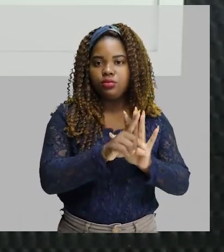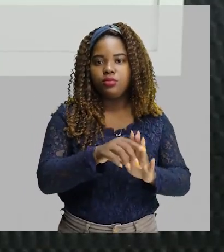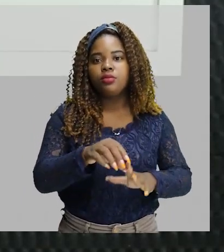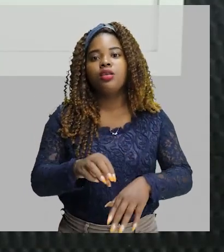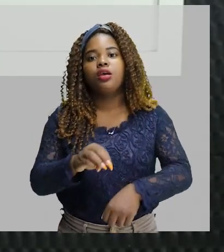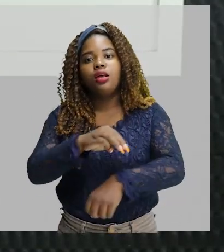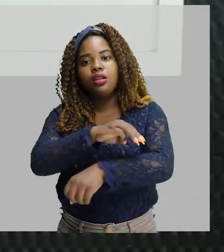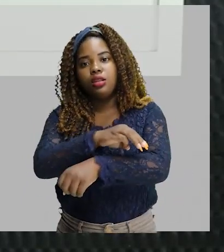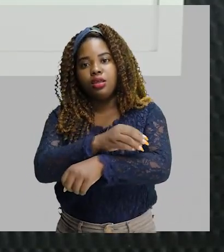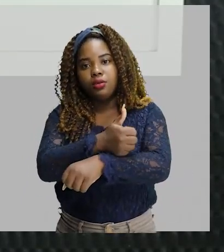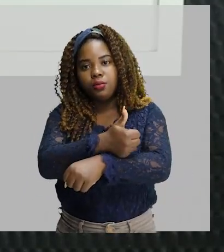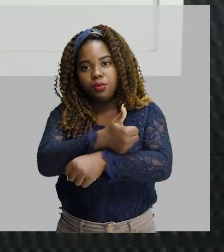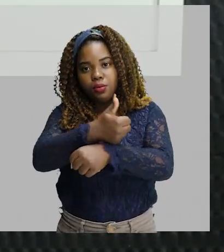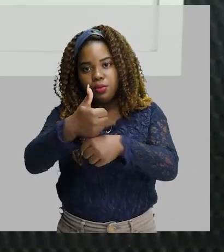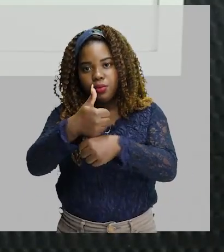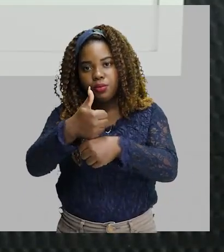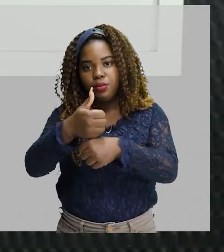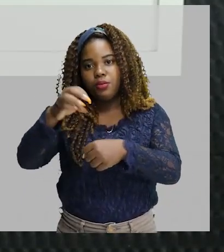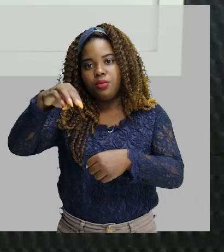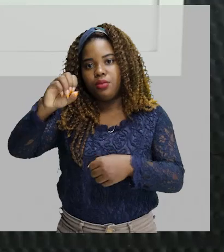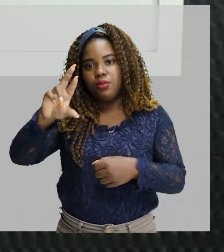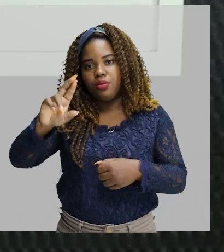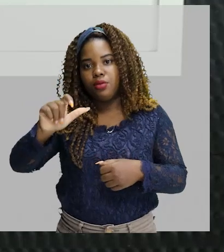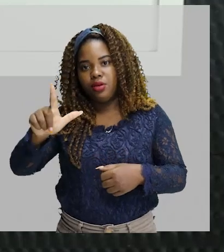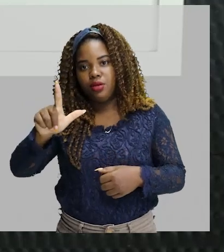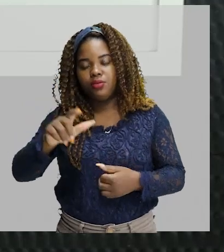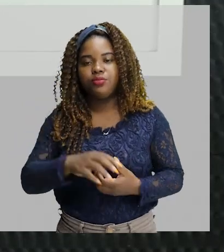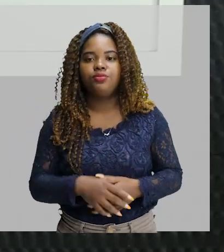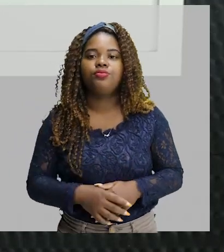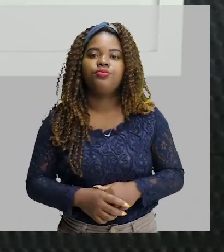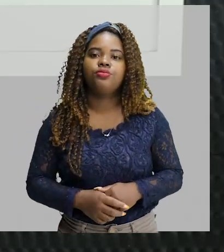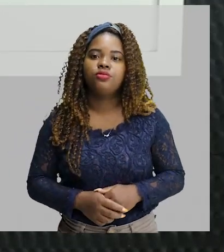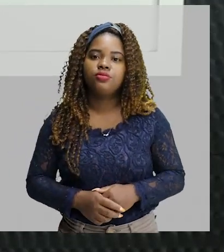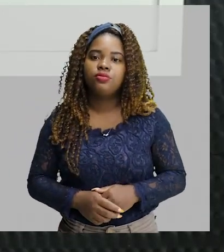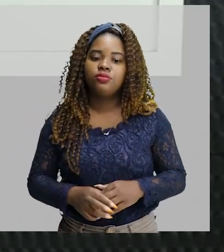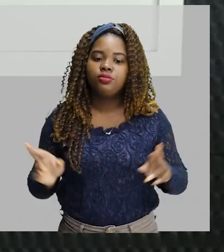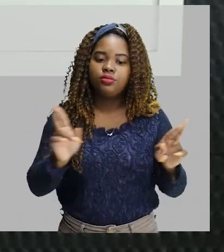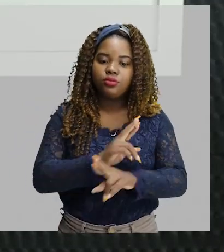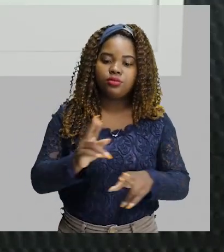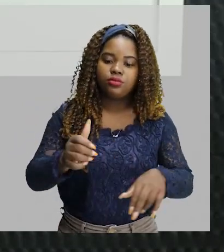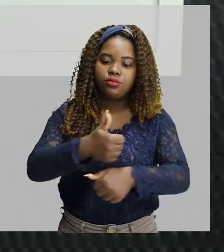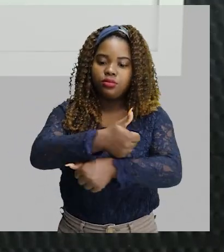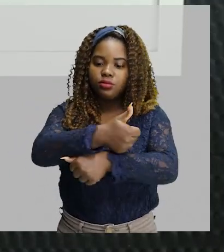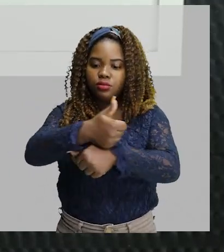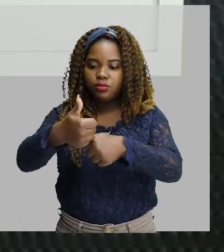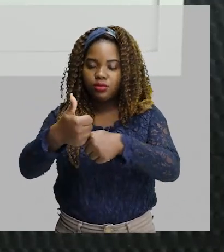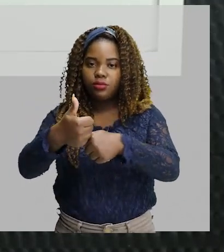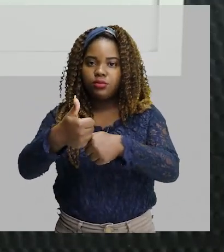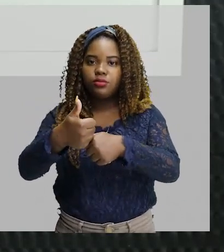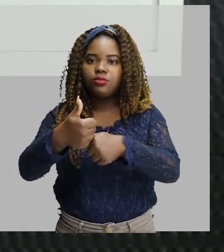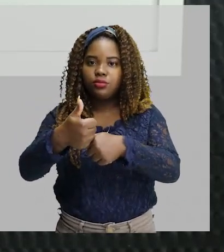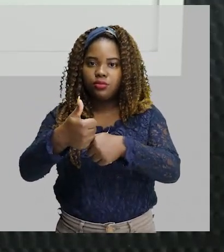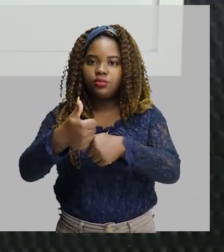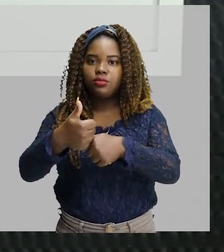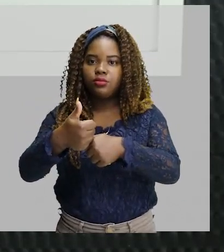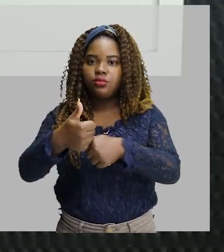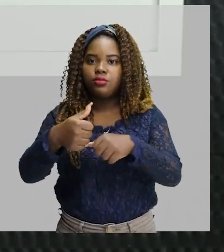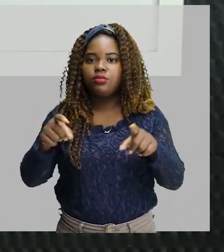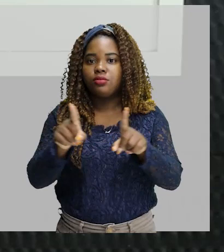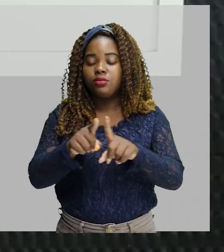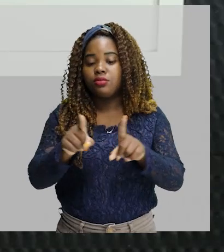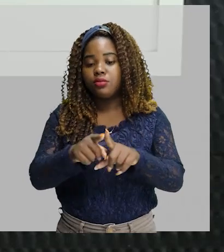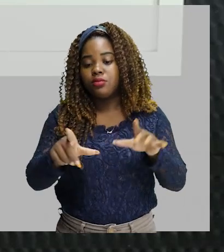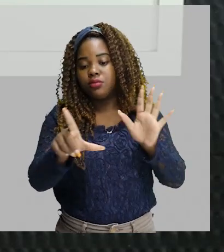moral. Essa ética do dever, ela está associada à lei moral, certo? E esta